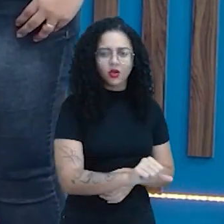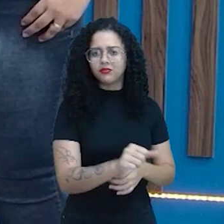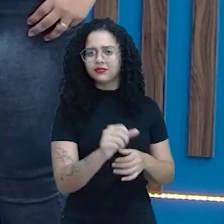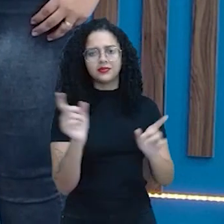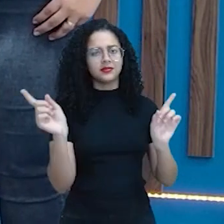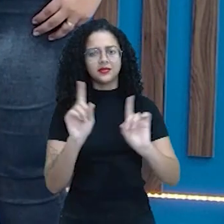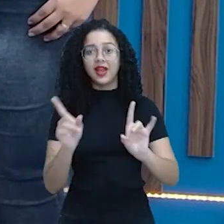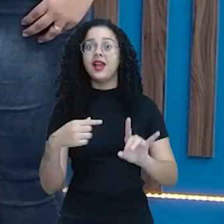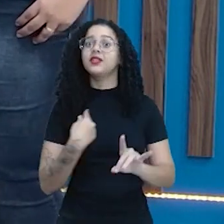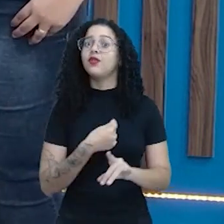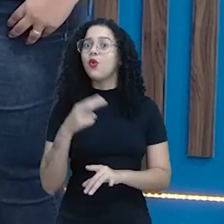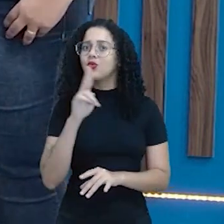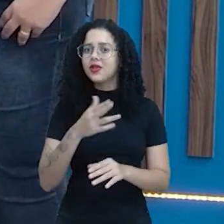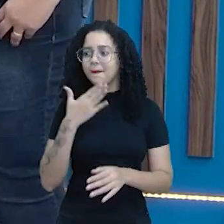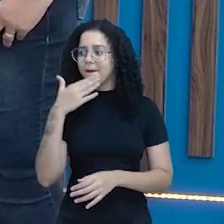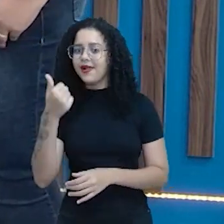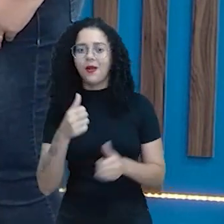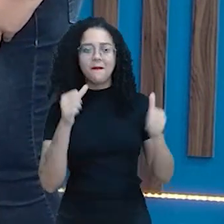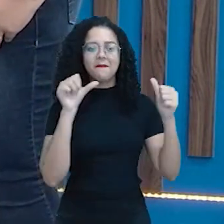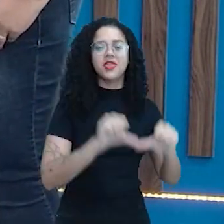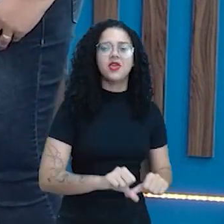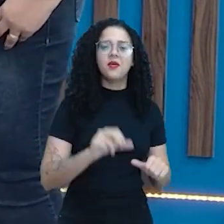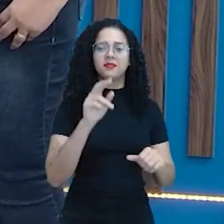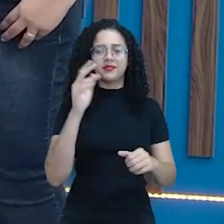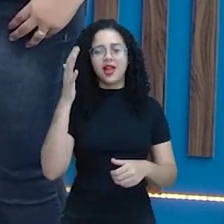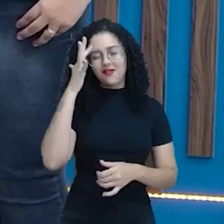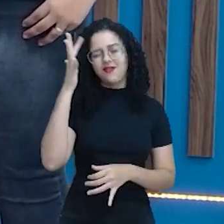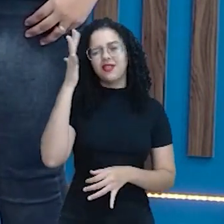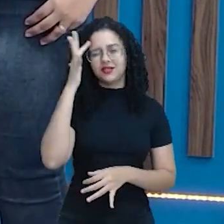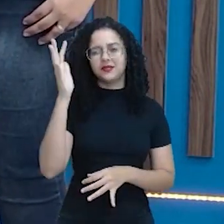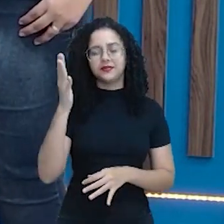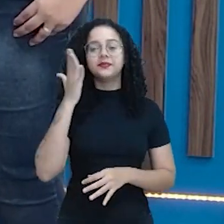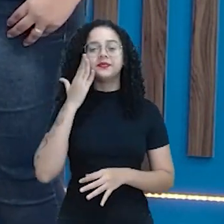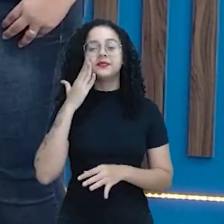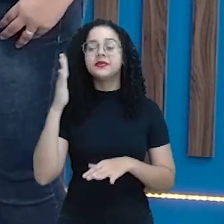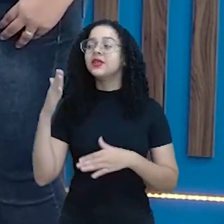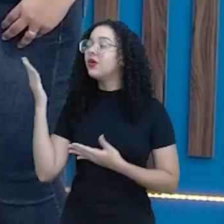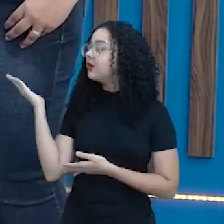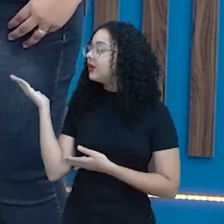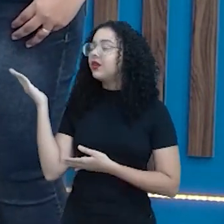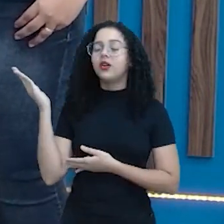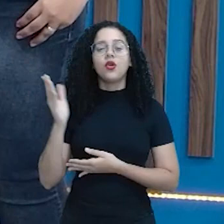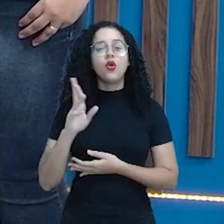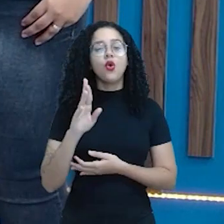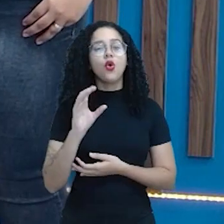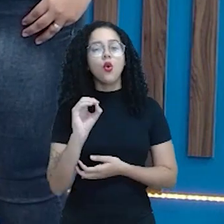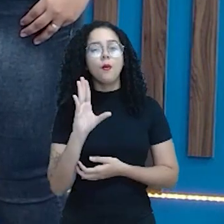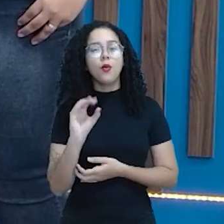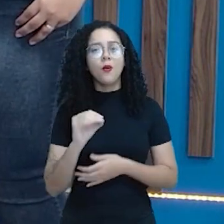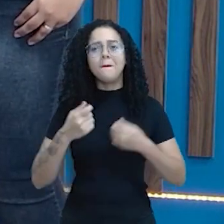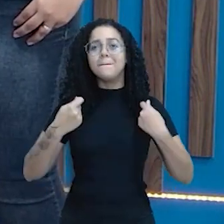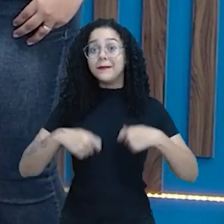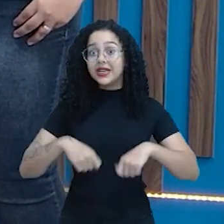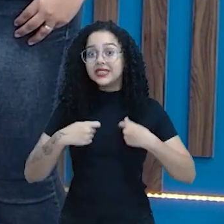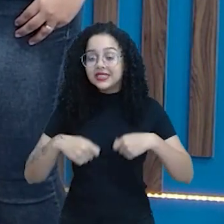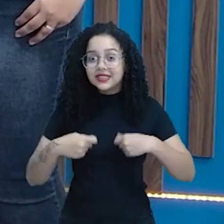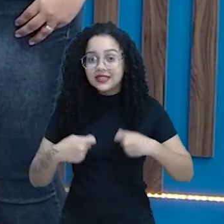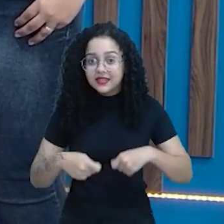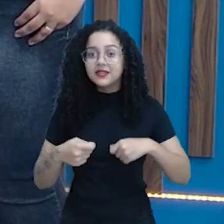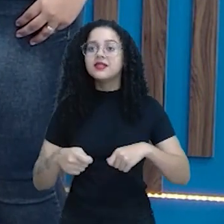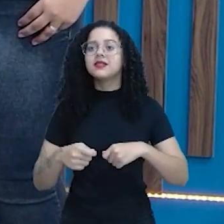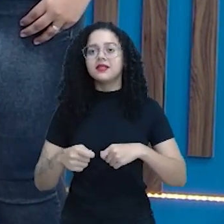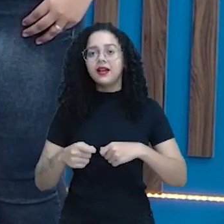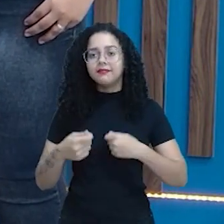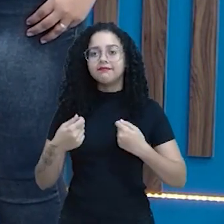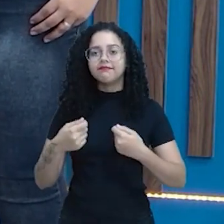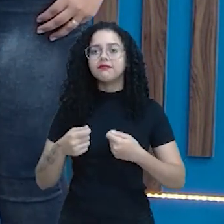para reflexão, tá certo? Então, nesse caso aqui, o robô, não é? Ele precisa que ele seja instruído